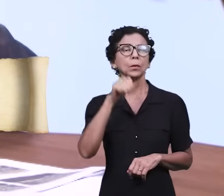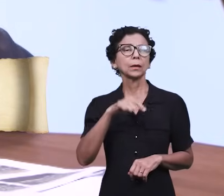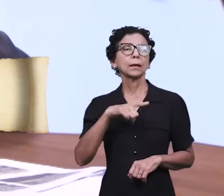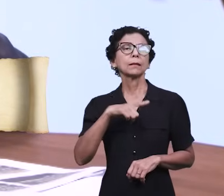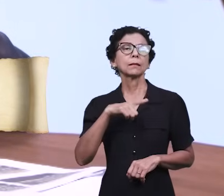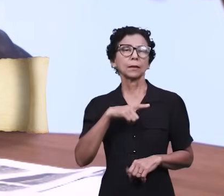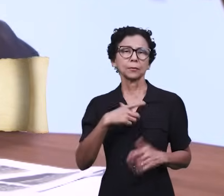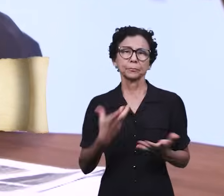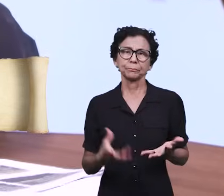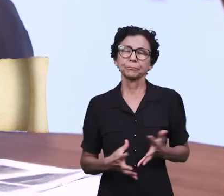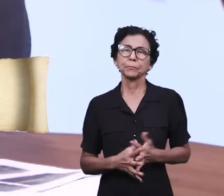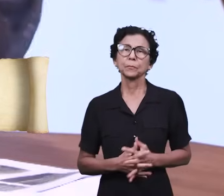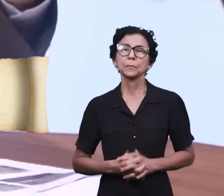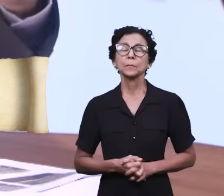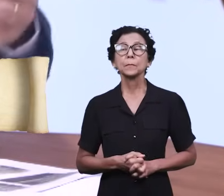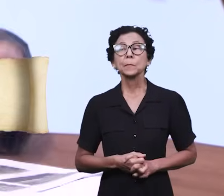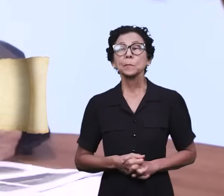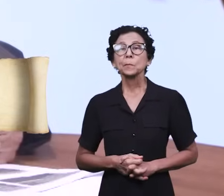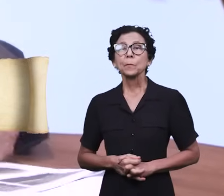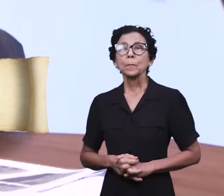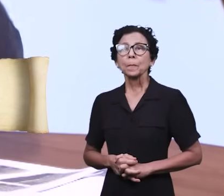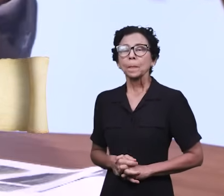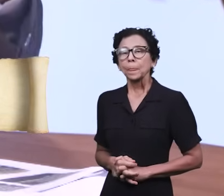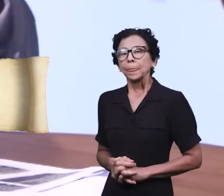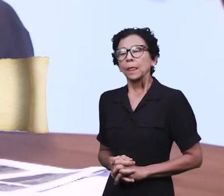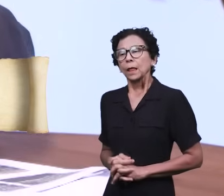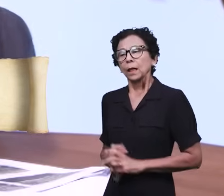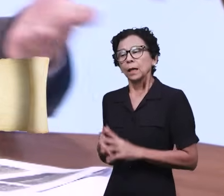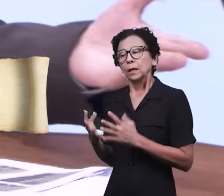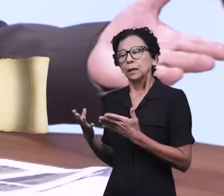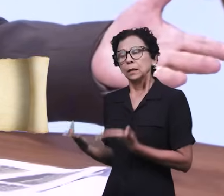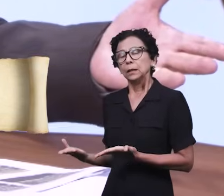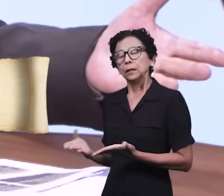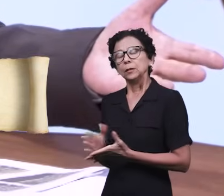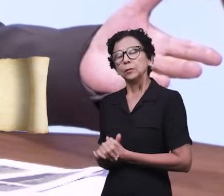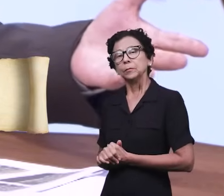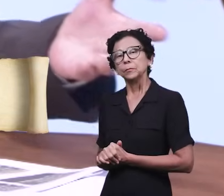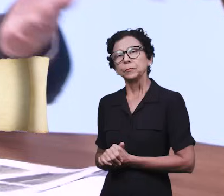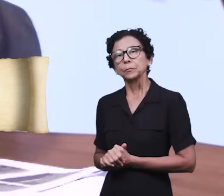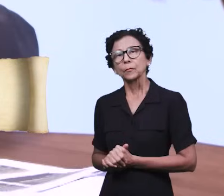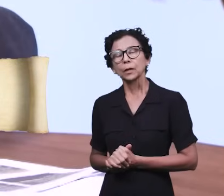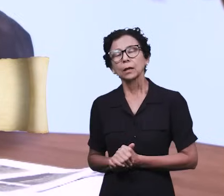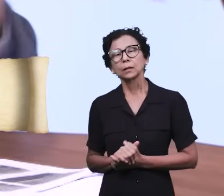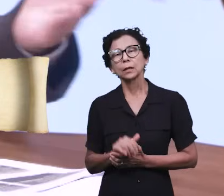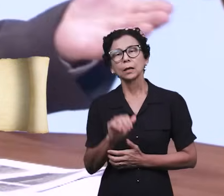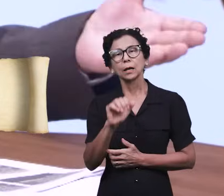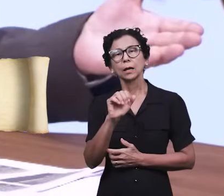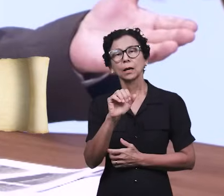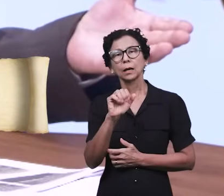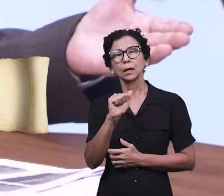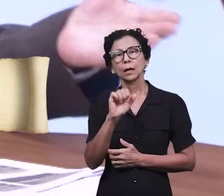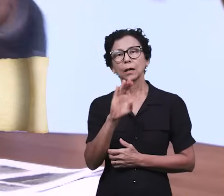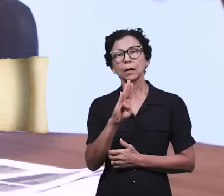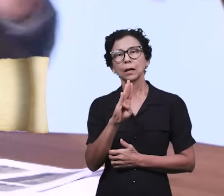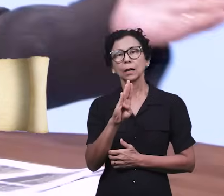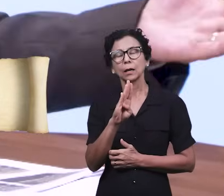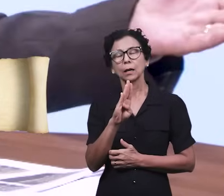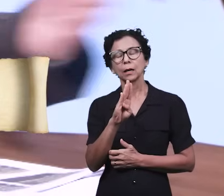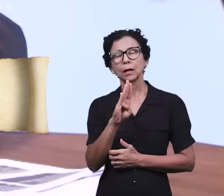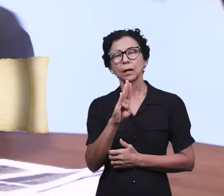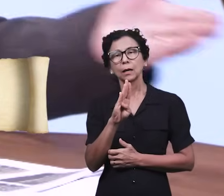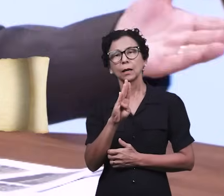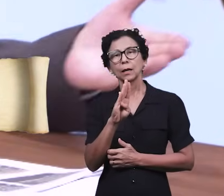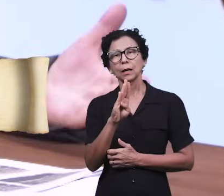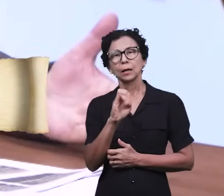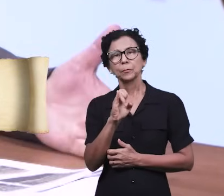Abimeleque que Deus era com ele, foi até Abraão para fazer um pacto. Olha, eu quero fazer um pacto de paz